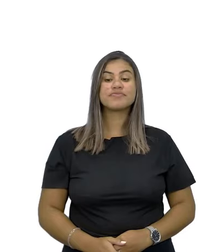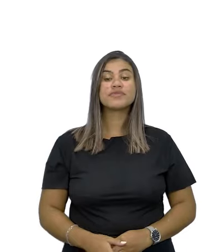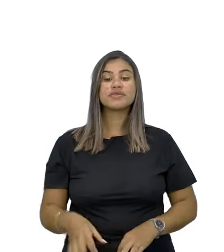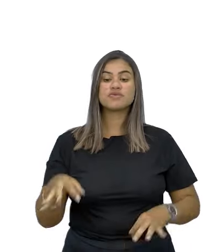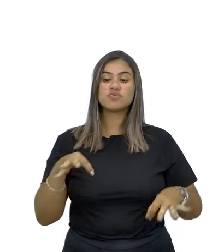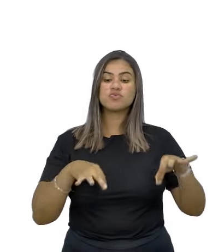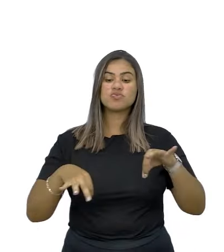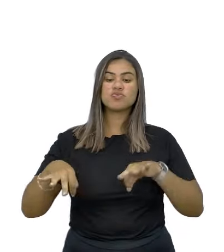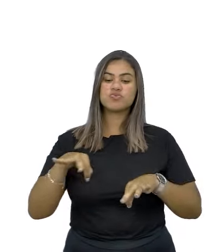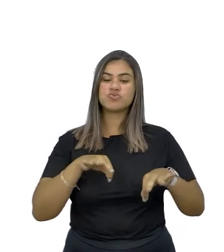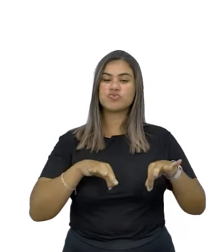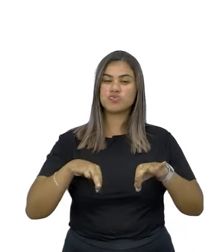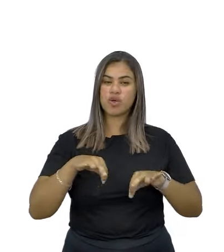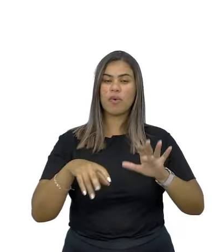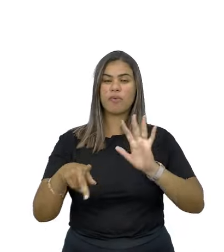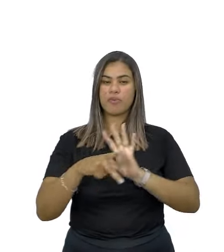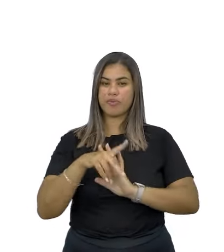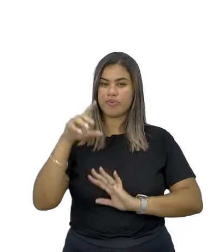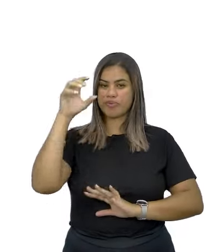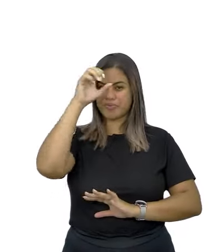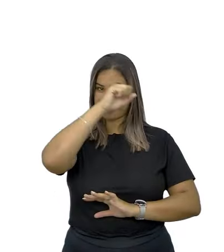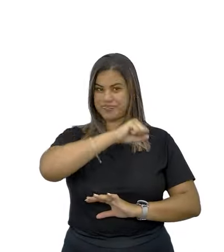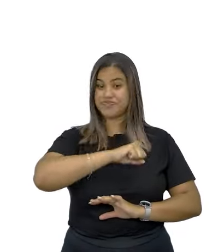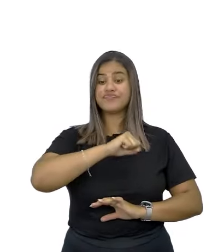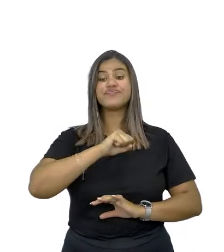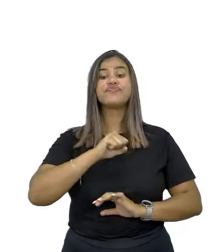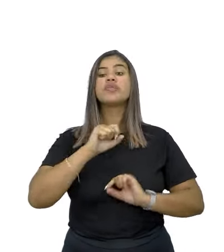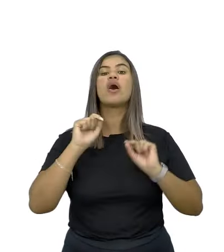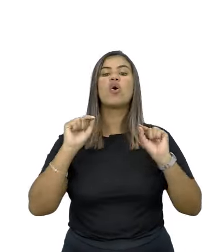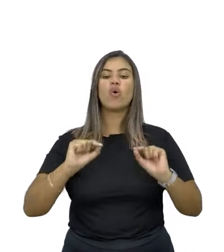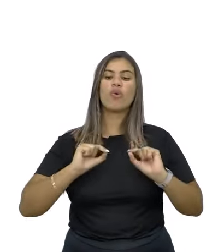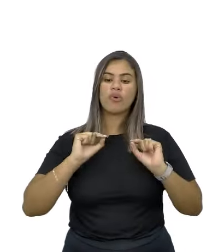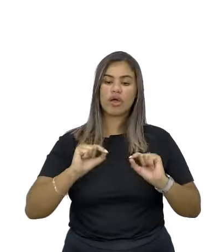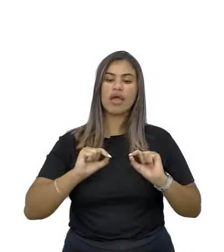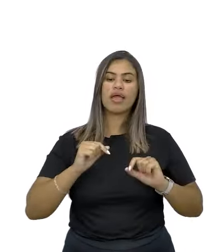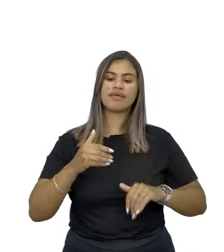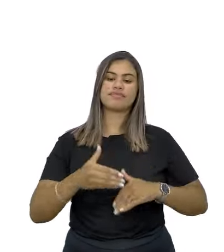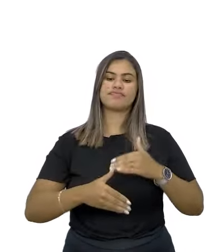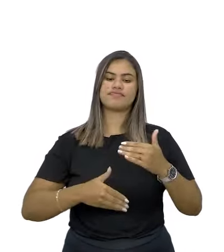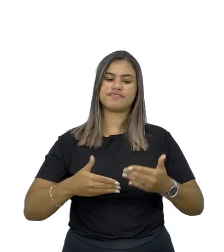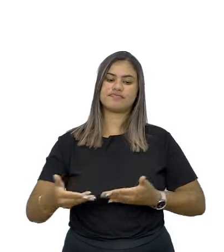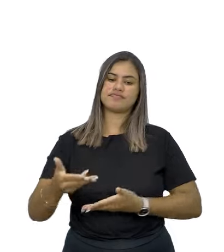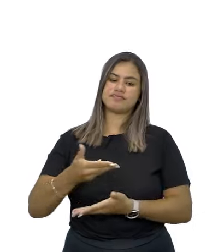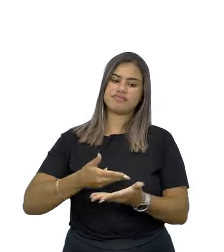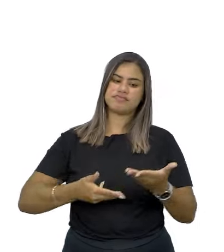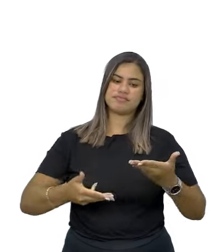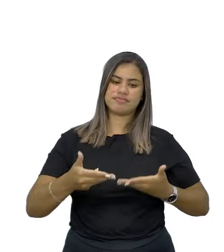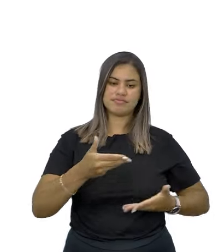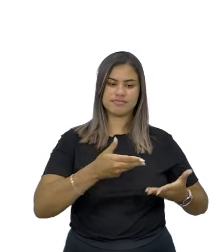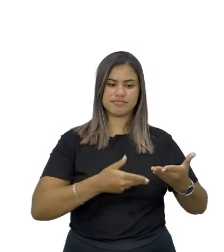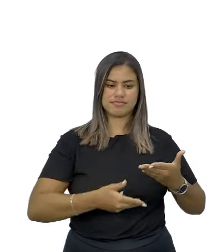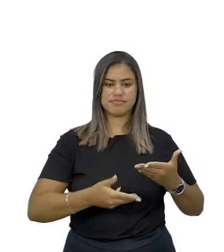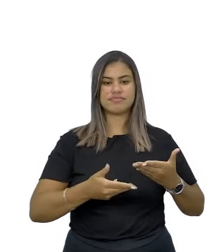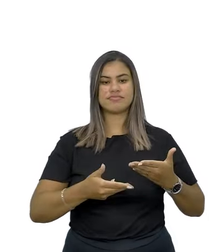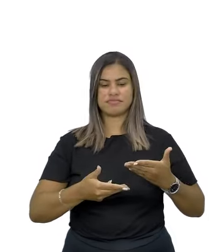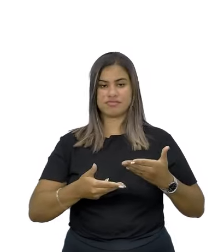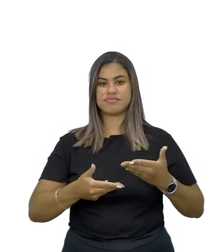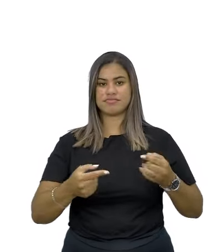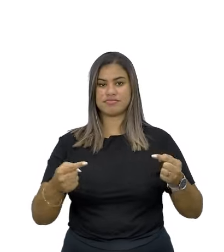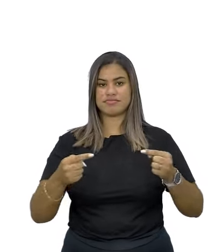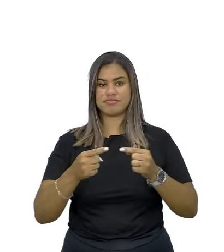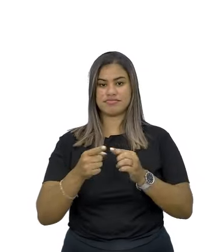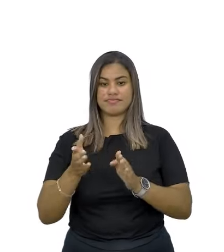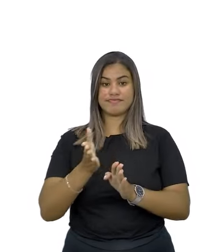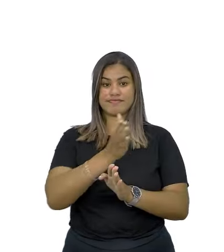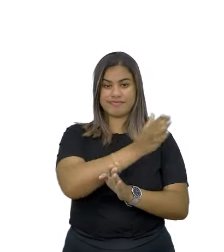da situação de aprendizagem é desenvolvido relacionando as etapas